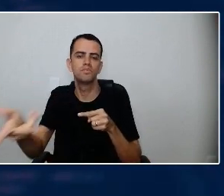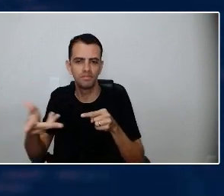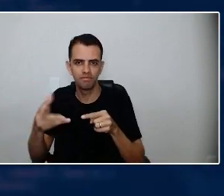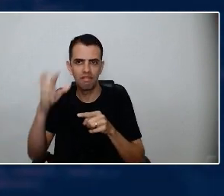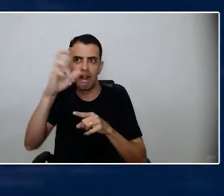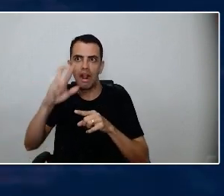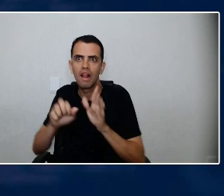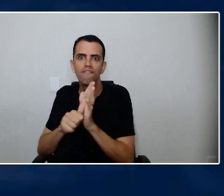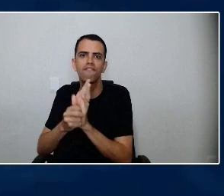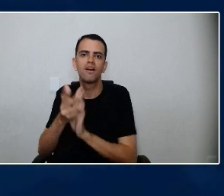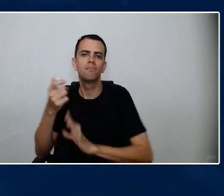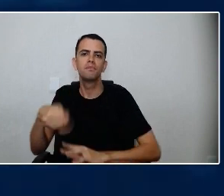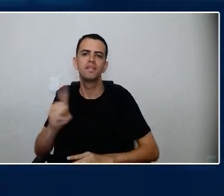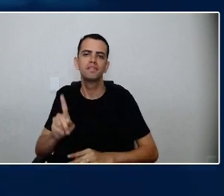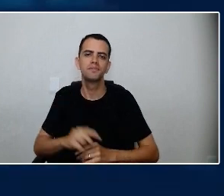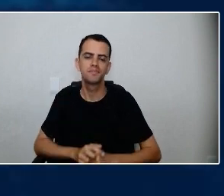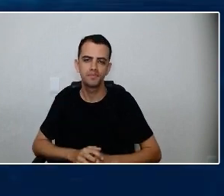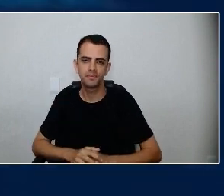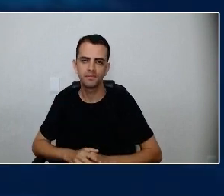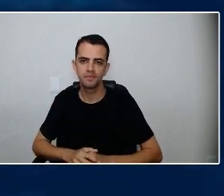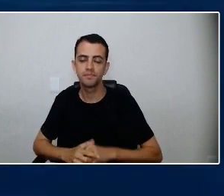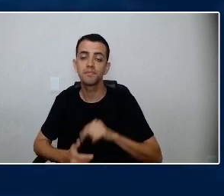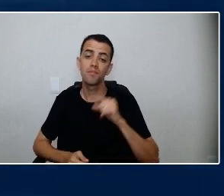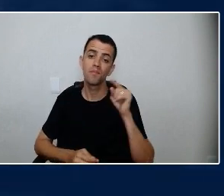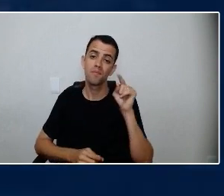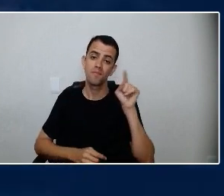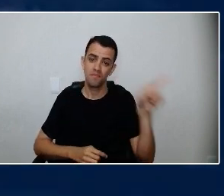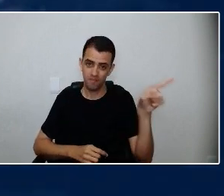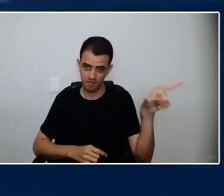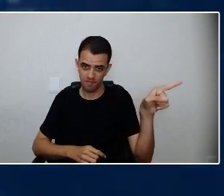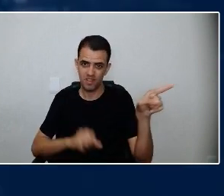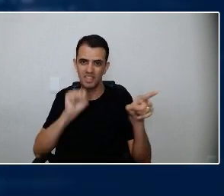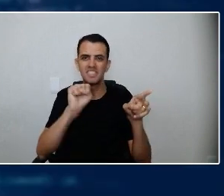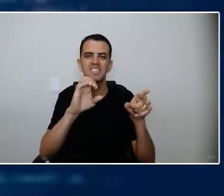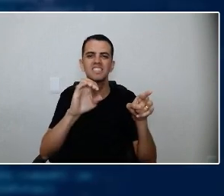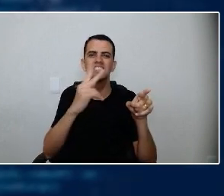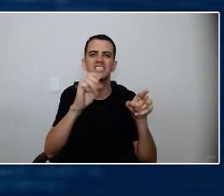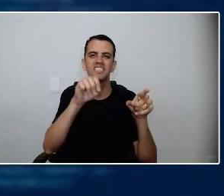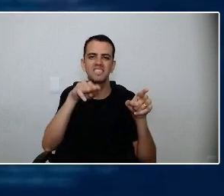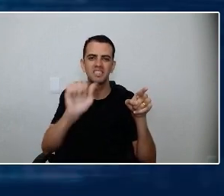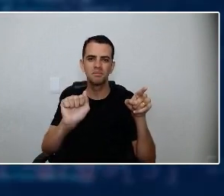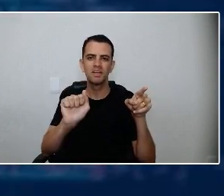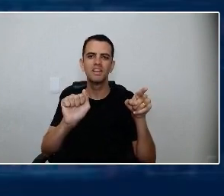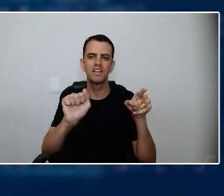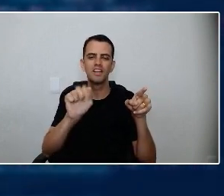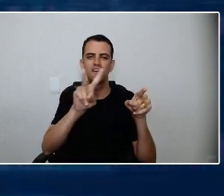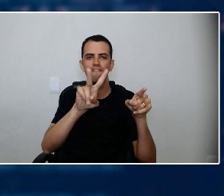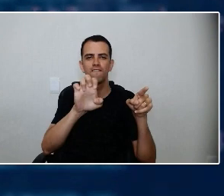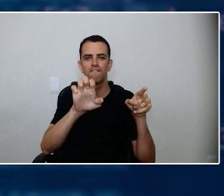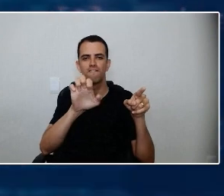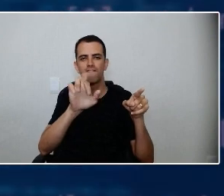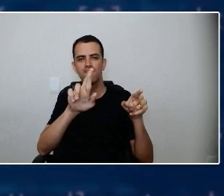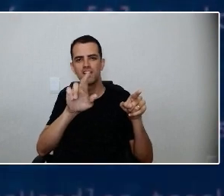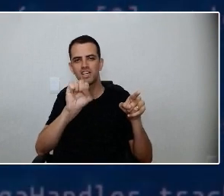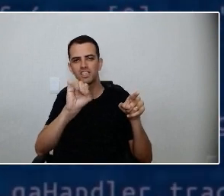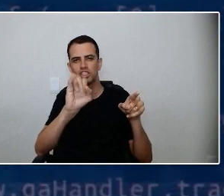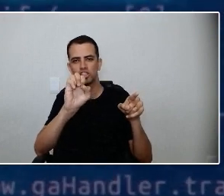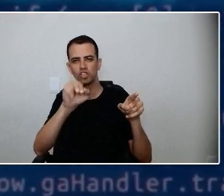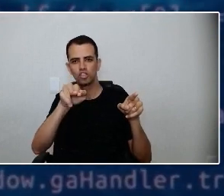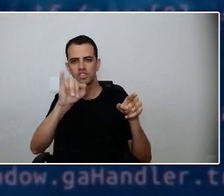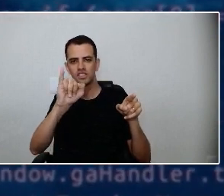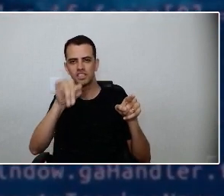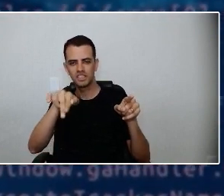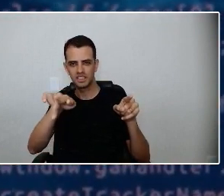e o Skema versioning esse aqui é o mais curioso para para mim Eh quem é aqui gosta de fazer Deploy na